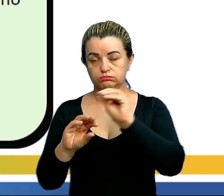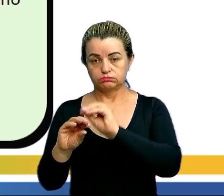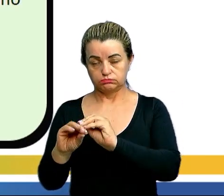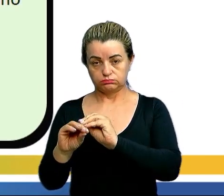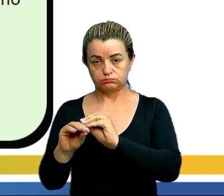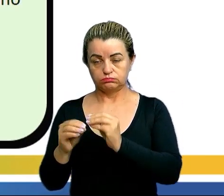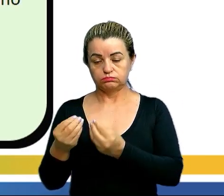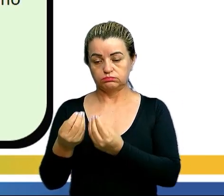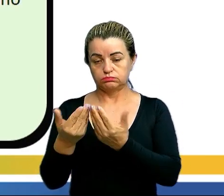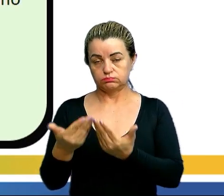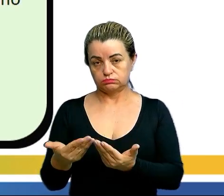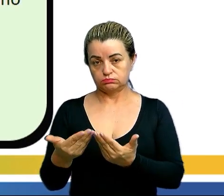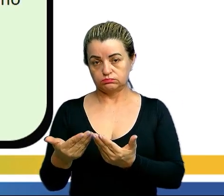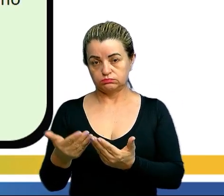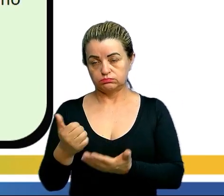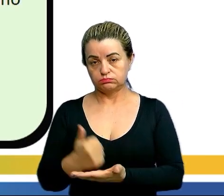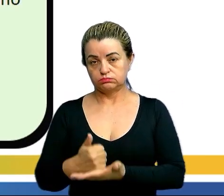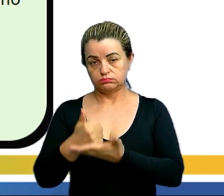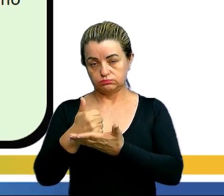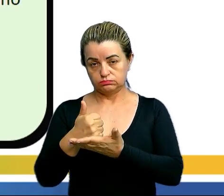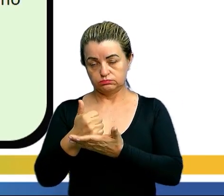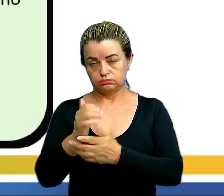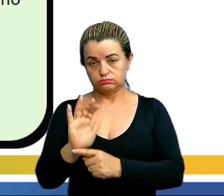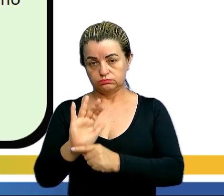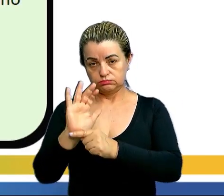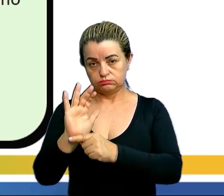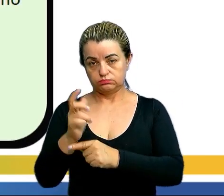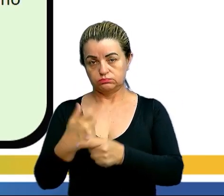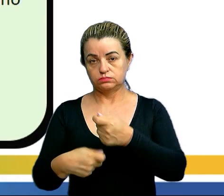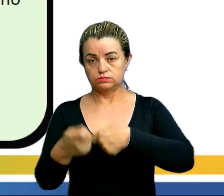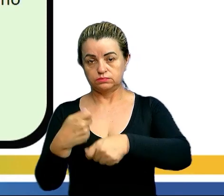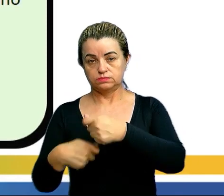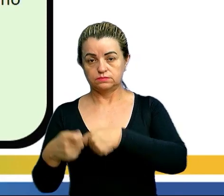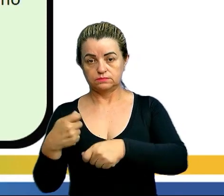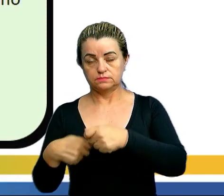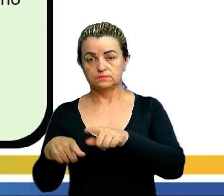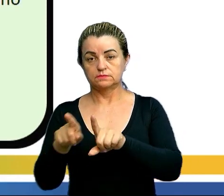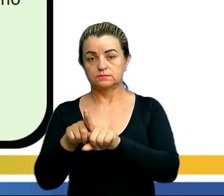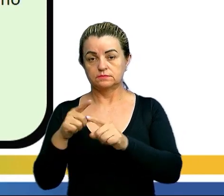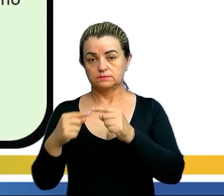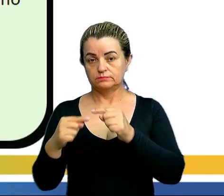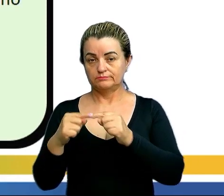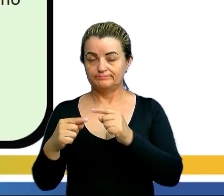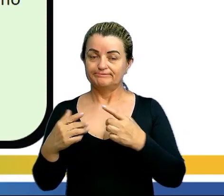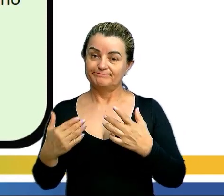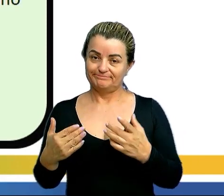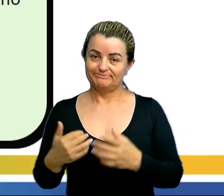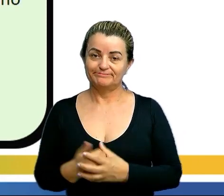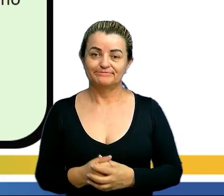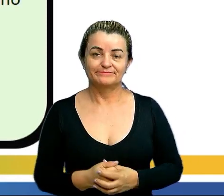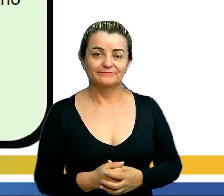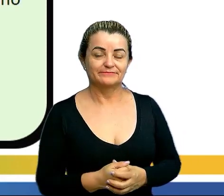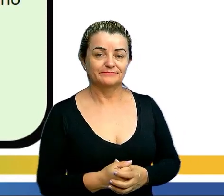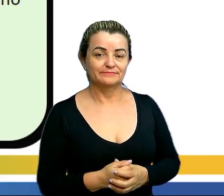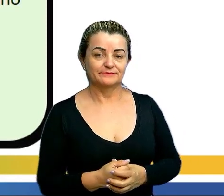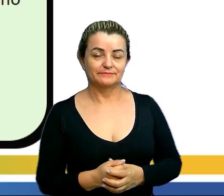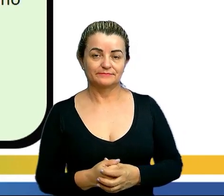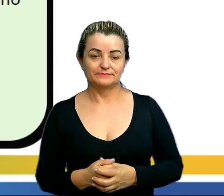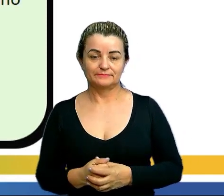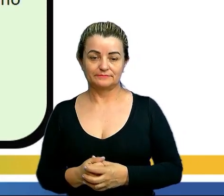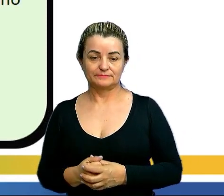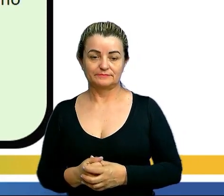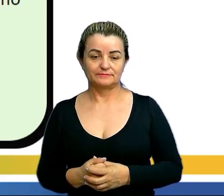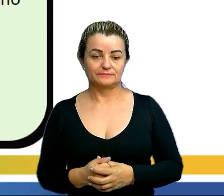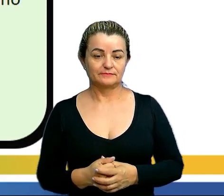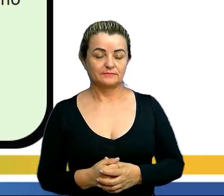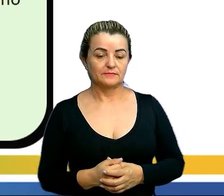e oferecer a eles apoio, né? Apoio econômico, apoio político, enfim, né? Joseph Stalin, né,